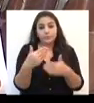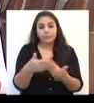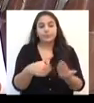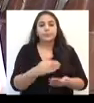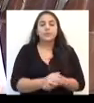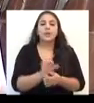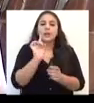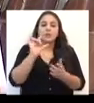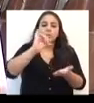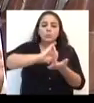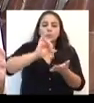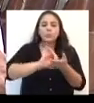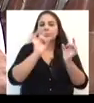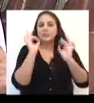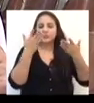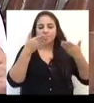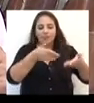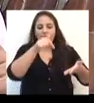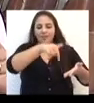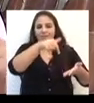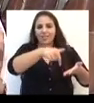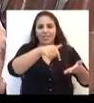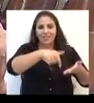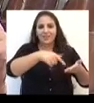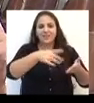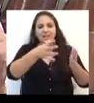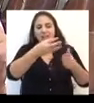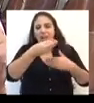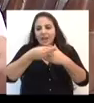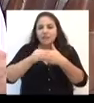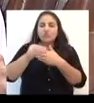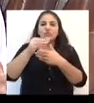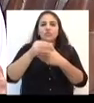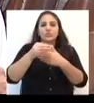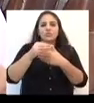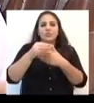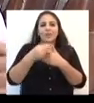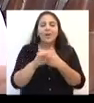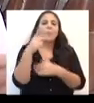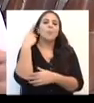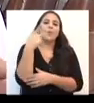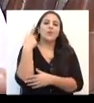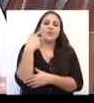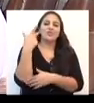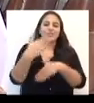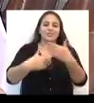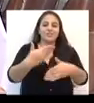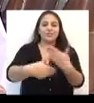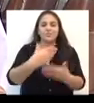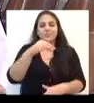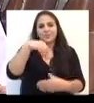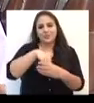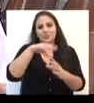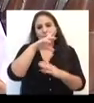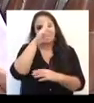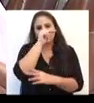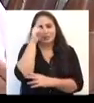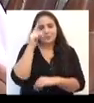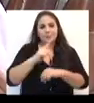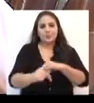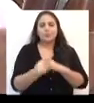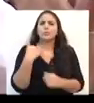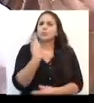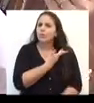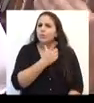muito específica, porque ele que vai indicar a política de desenvolvimento para o município de Passo Fundo. Nós